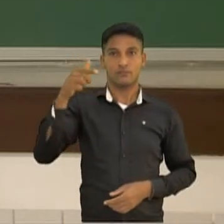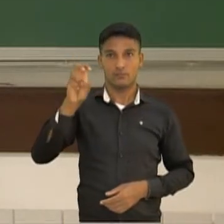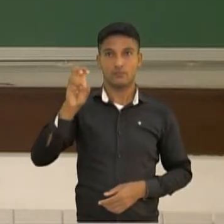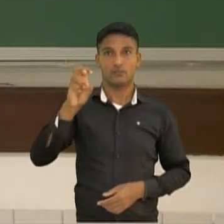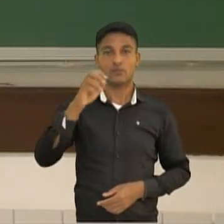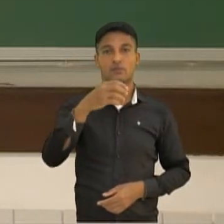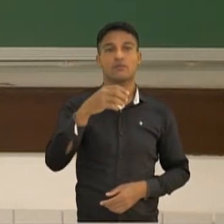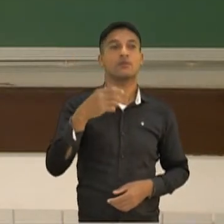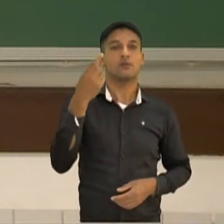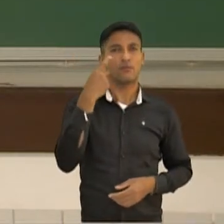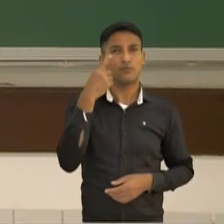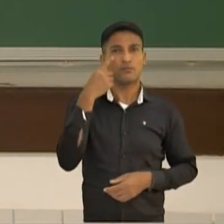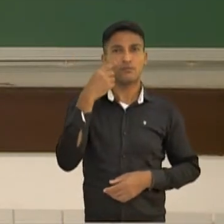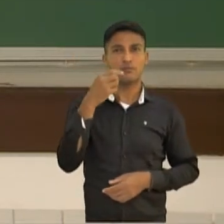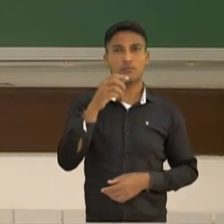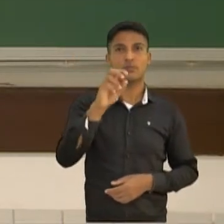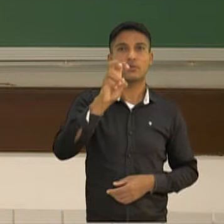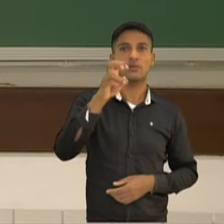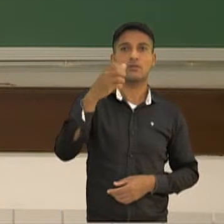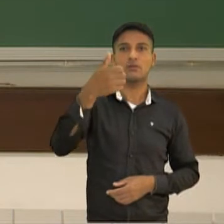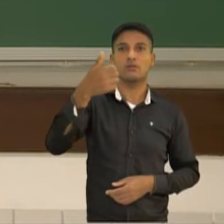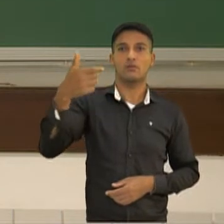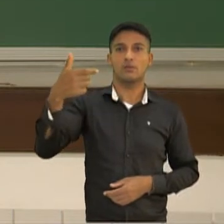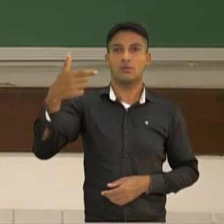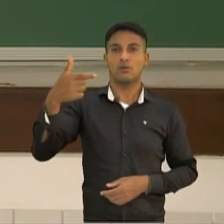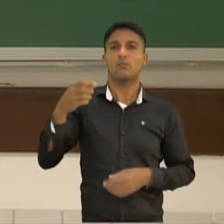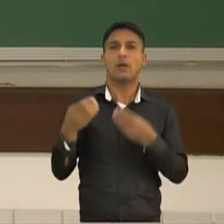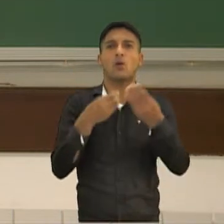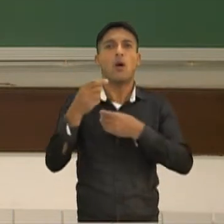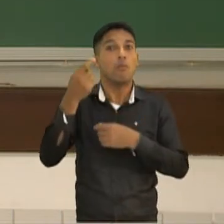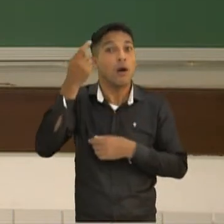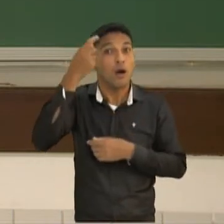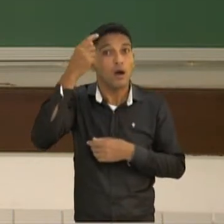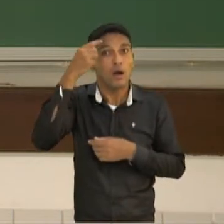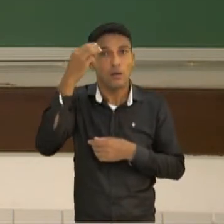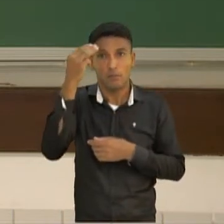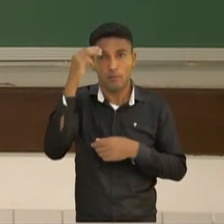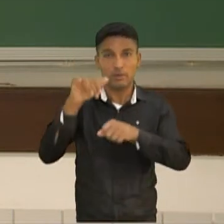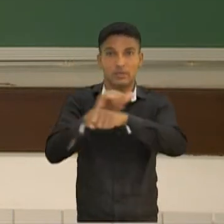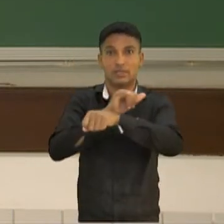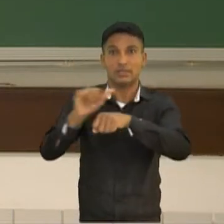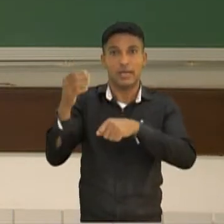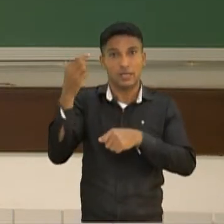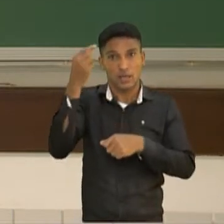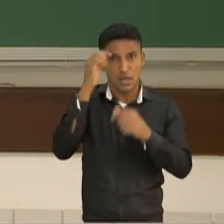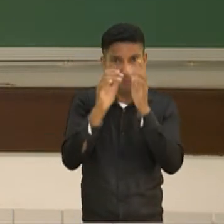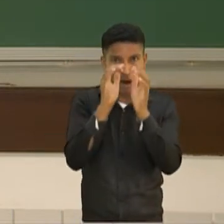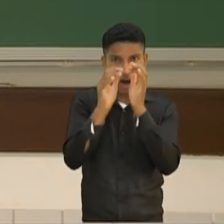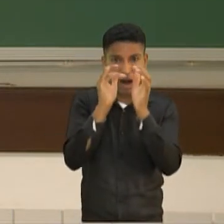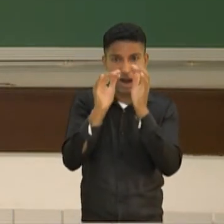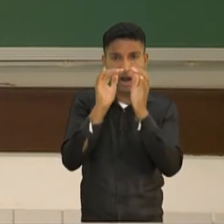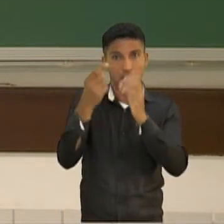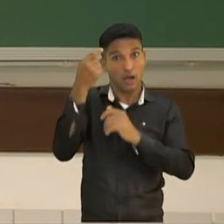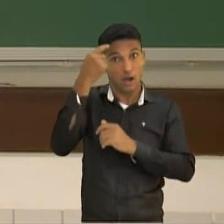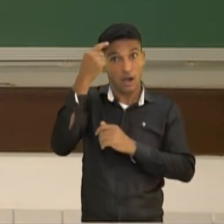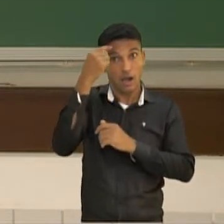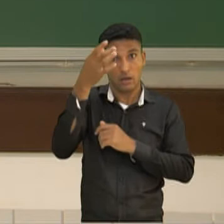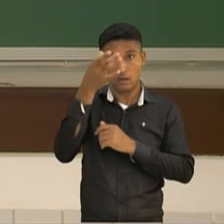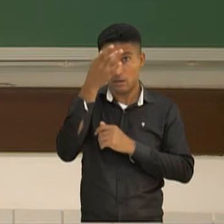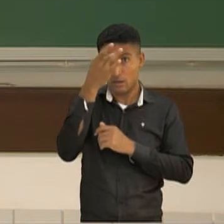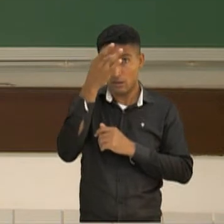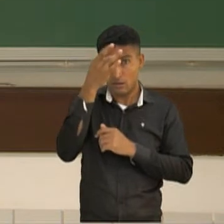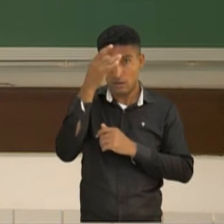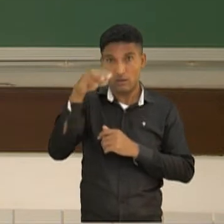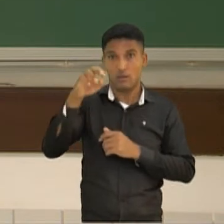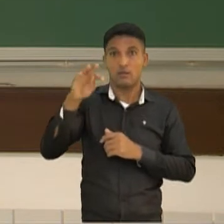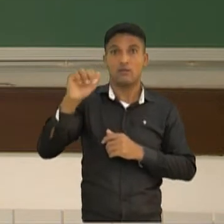que ficaria com estratégia de cálculo mental? Tempo para vocês tentarem fazer aí por cálculo mental. Lembra da resolução da letra A e agora